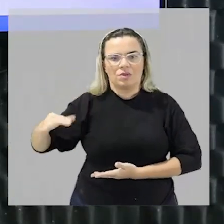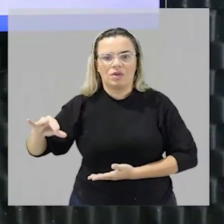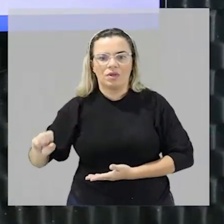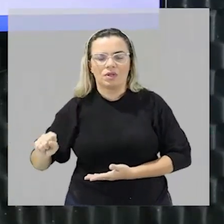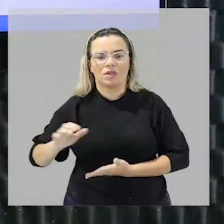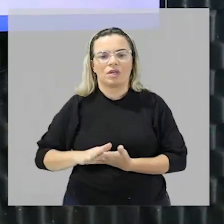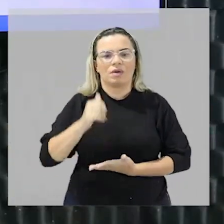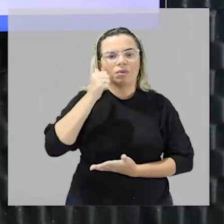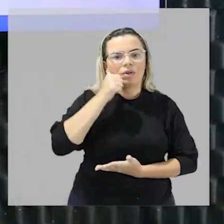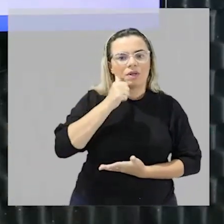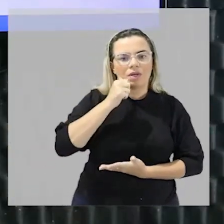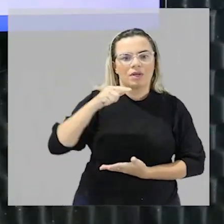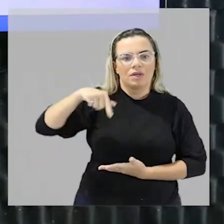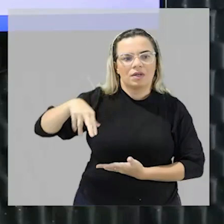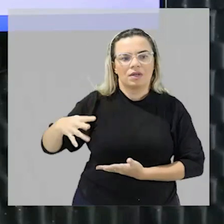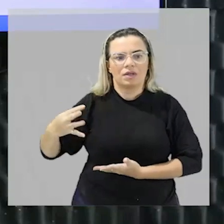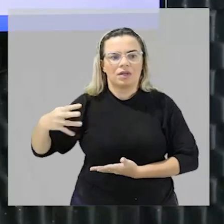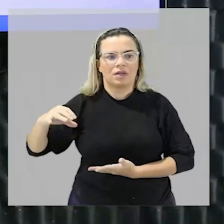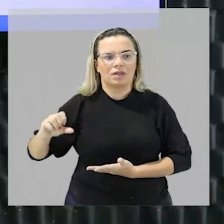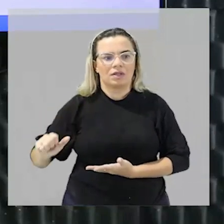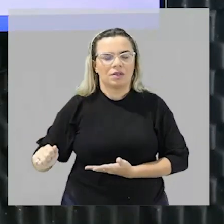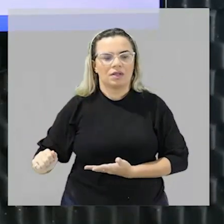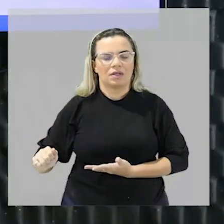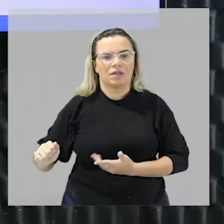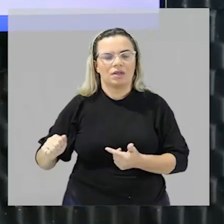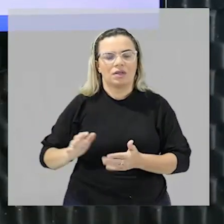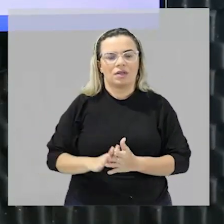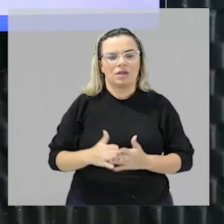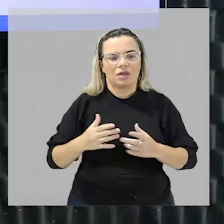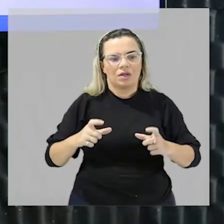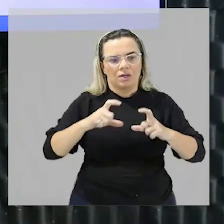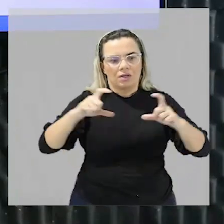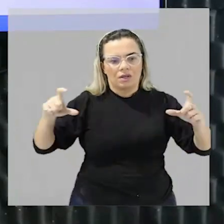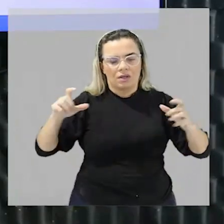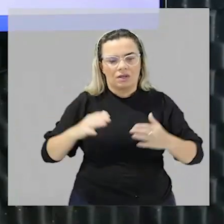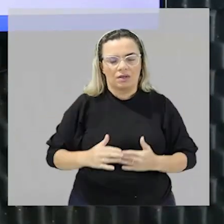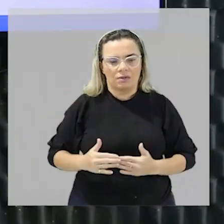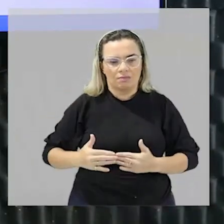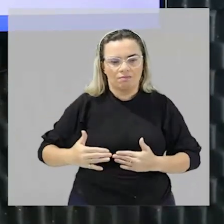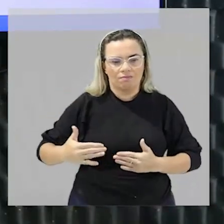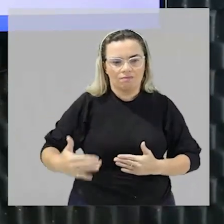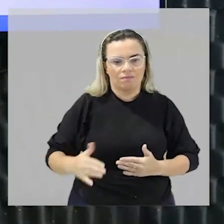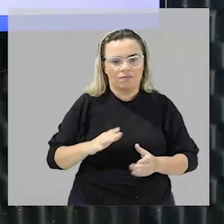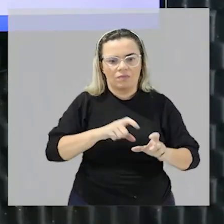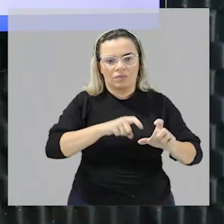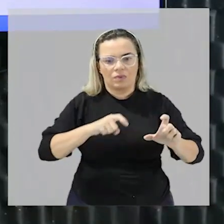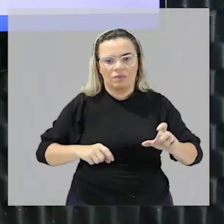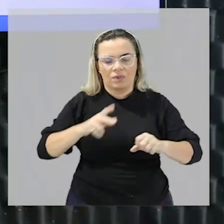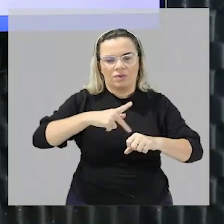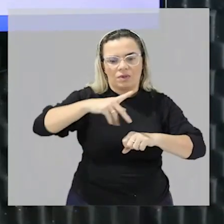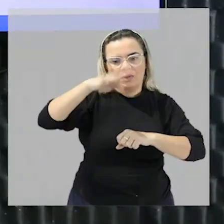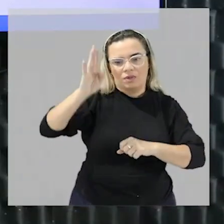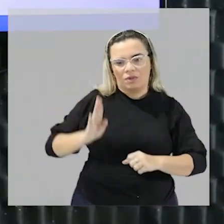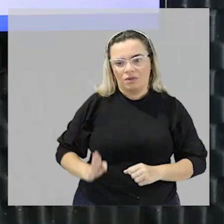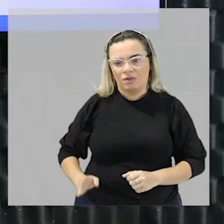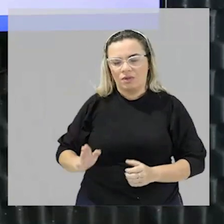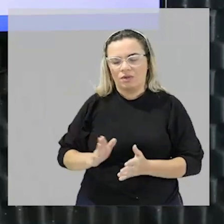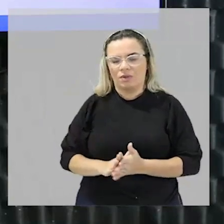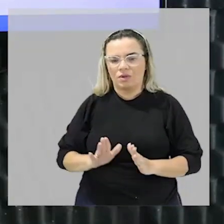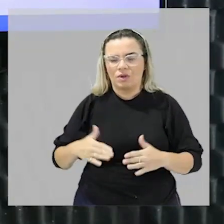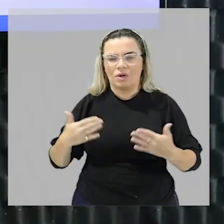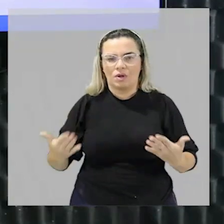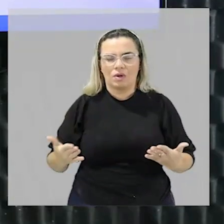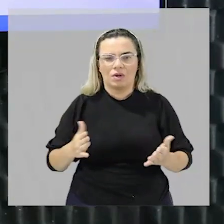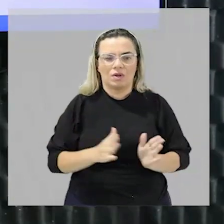Quitéria. No processo, olha só o comando, no processo de independência do Brasil, o